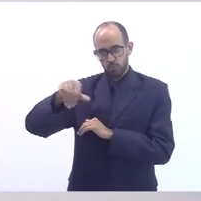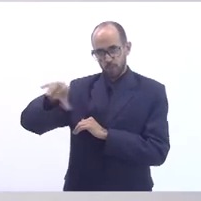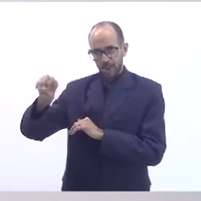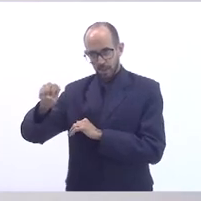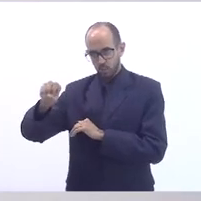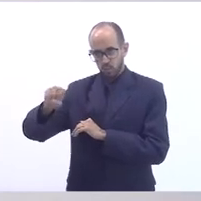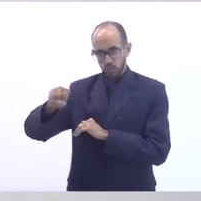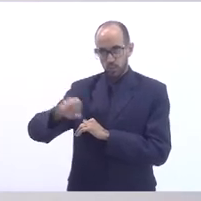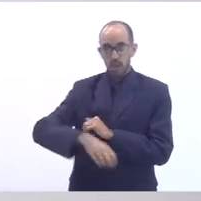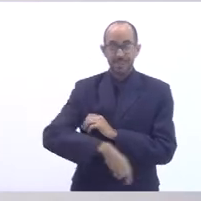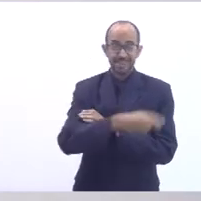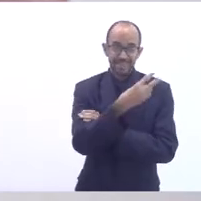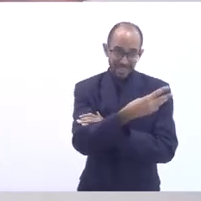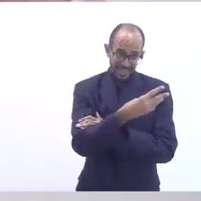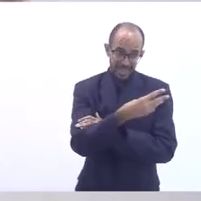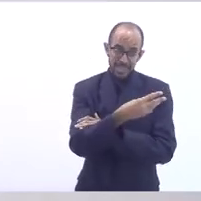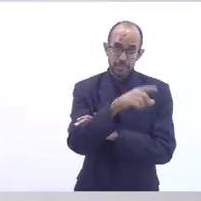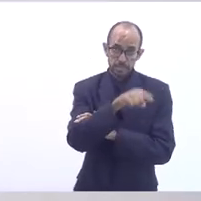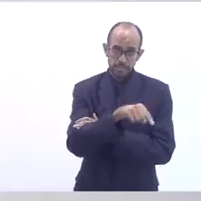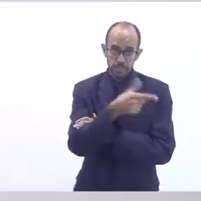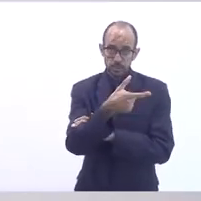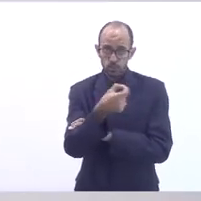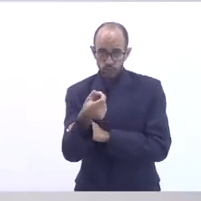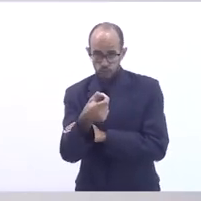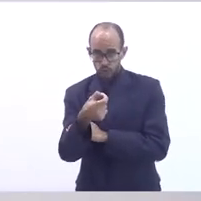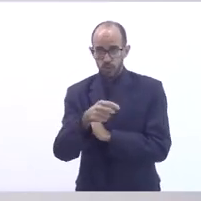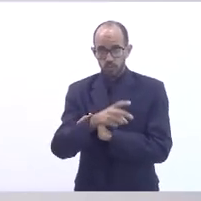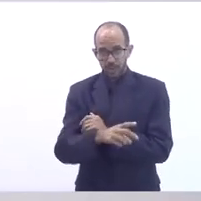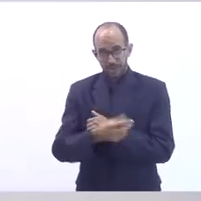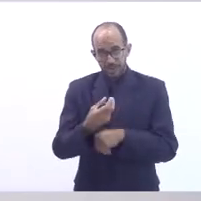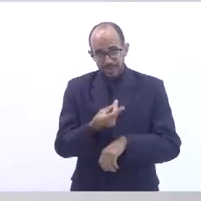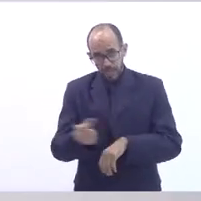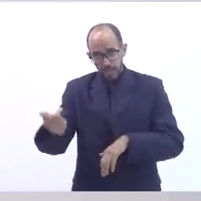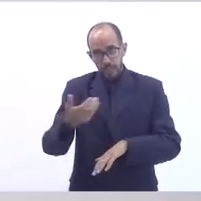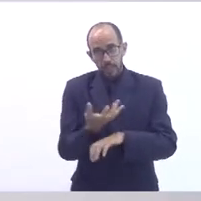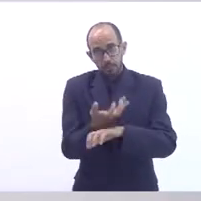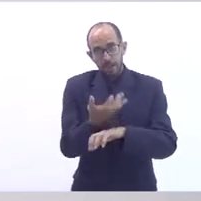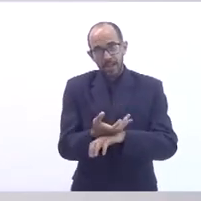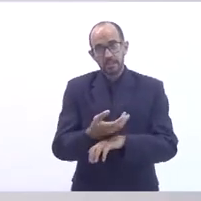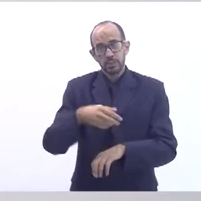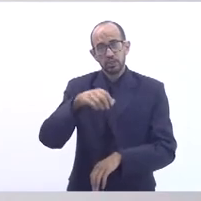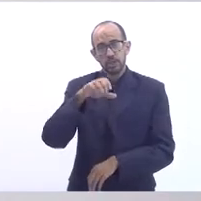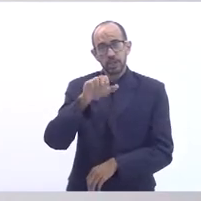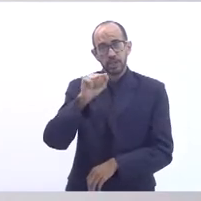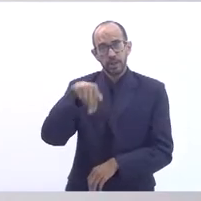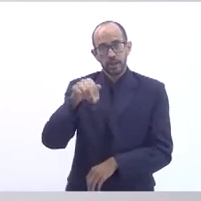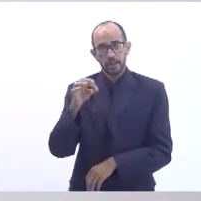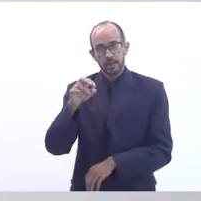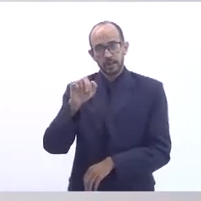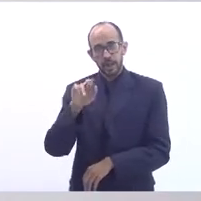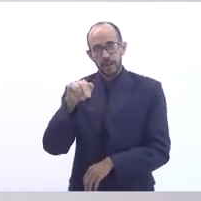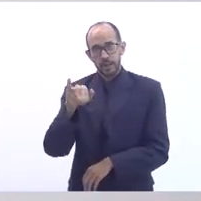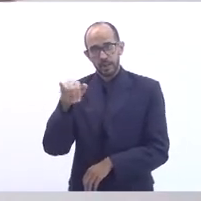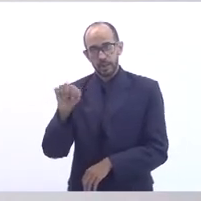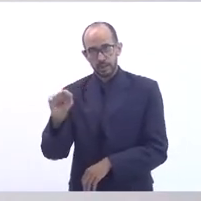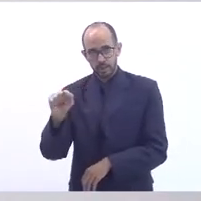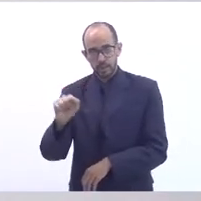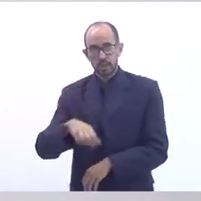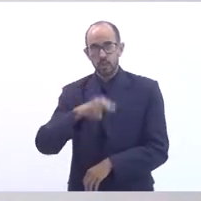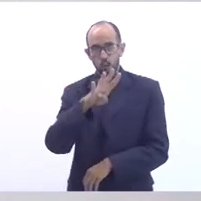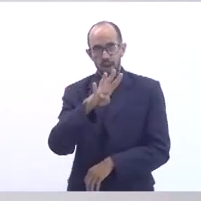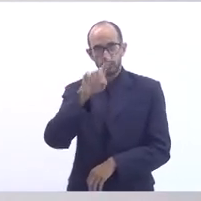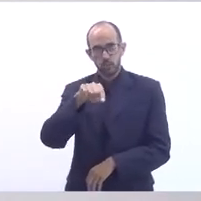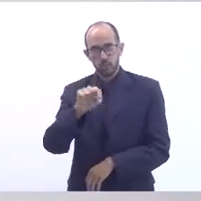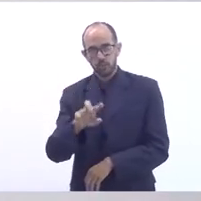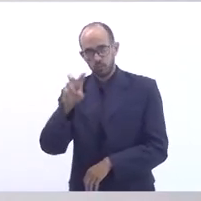3:20 de coco é né vai sair as quatro e vinte na Praça da Cantareira em Niterói no bairro de São Domingos gente um prazer falar com